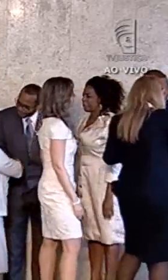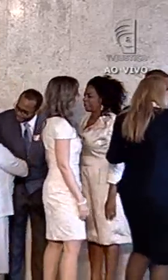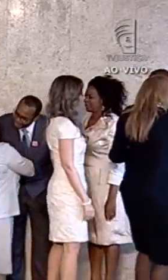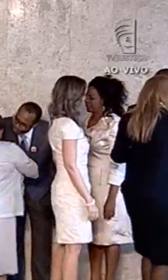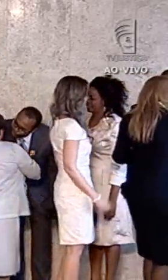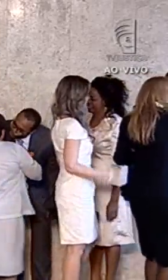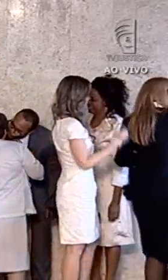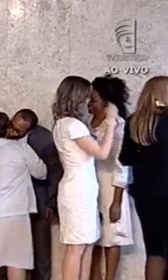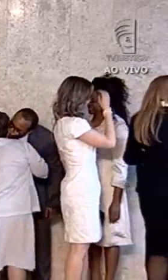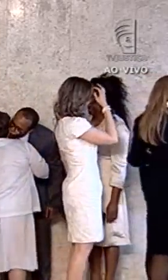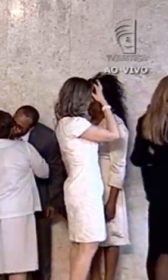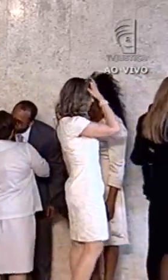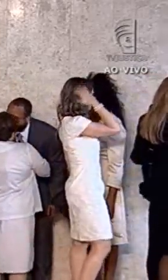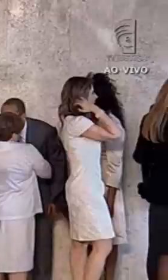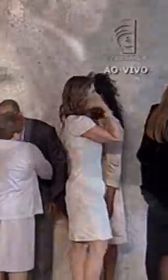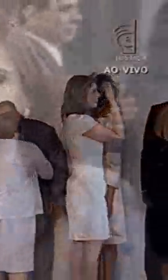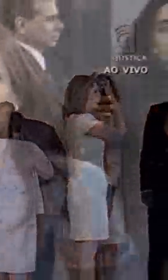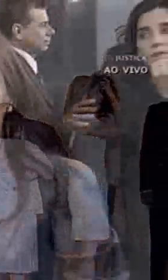Djavan.